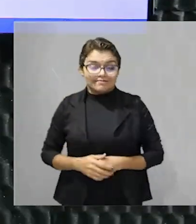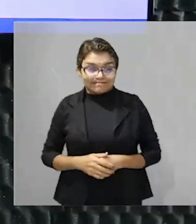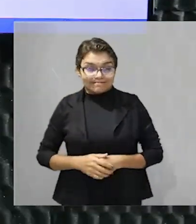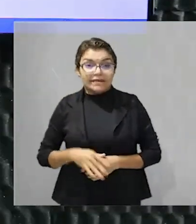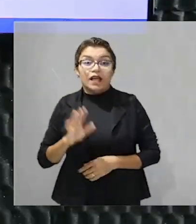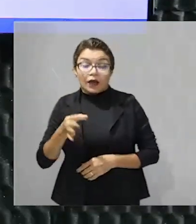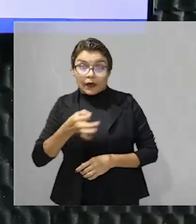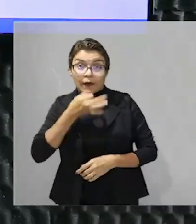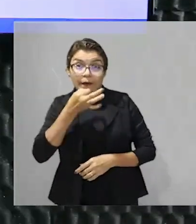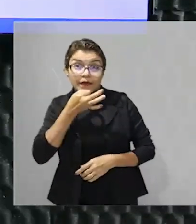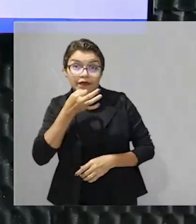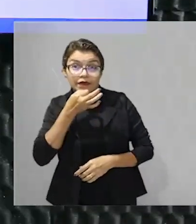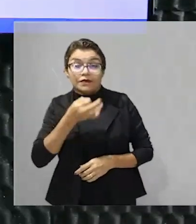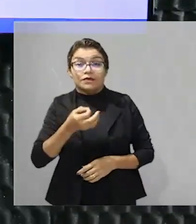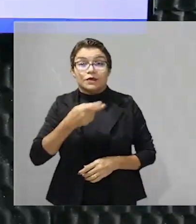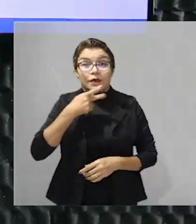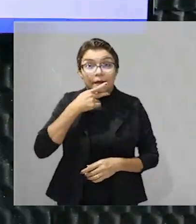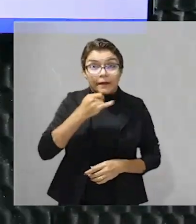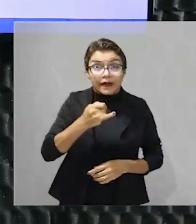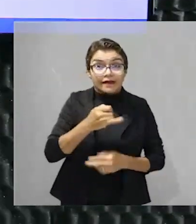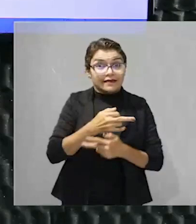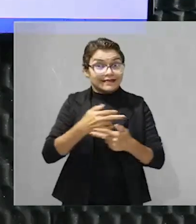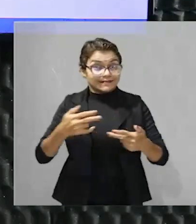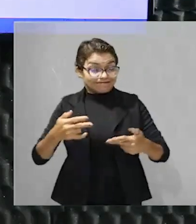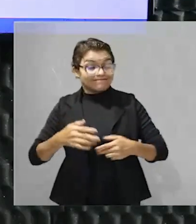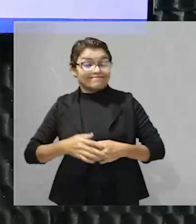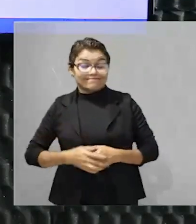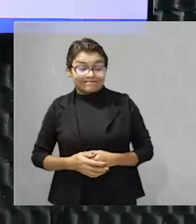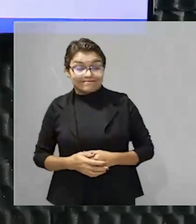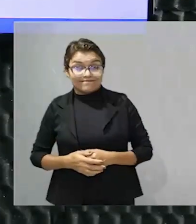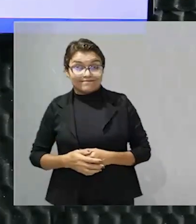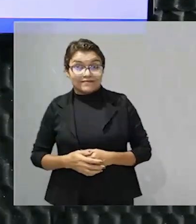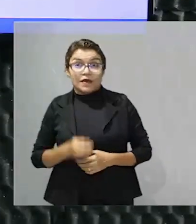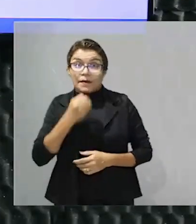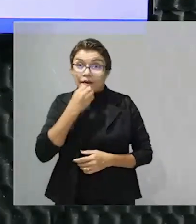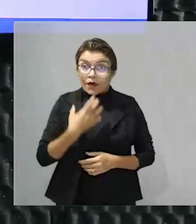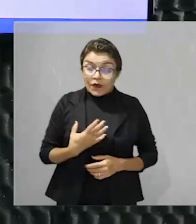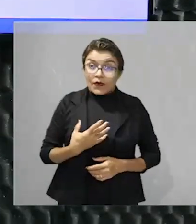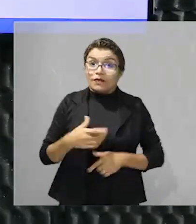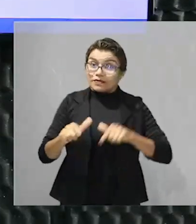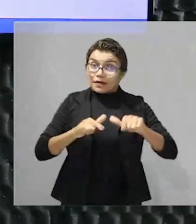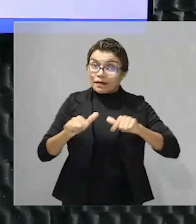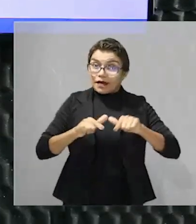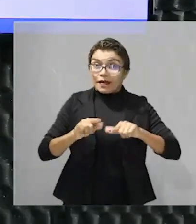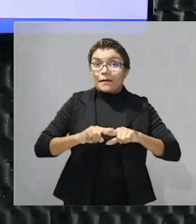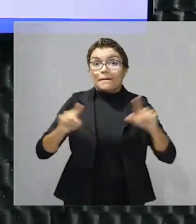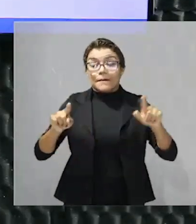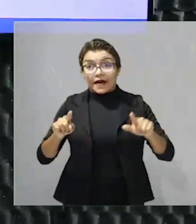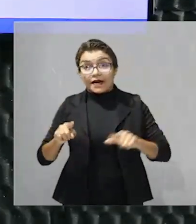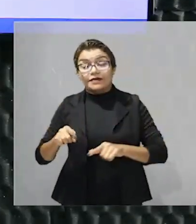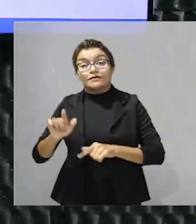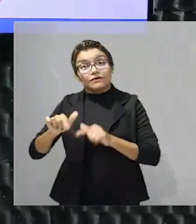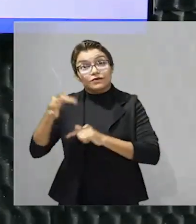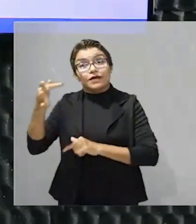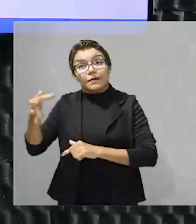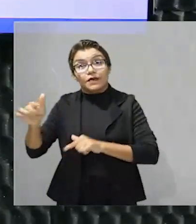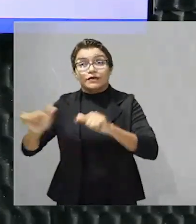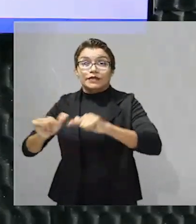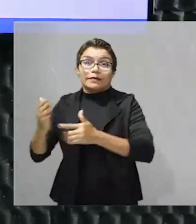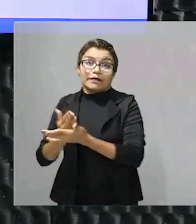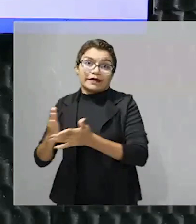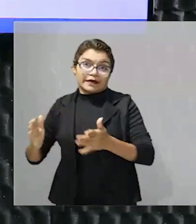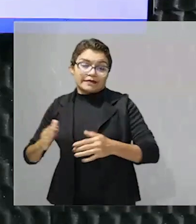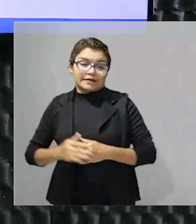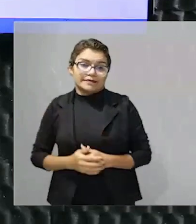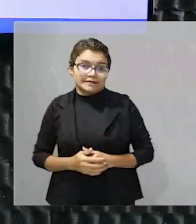O ponto positivo é que ele conseguiu um emprego, o ponto negativo é que o emprego é temporário. O rapaz olha para